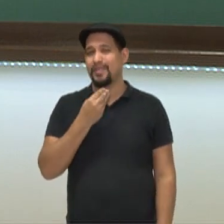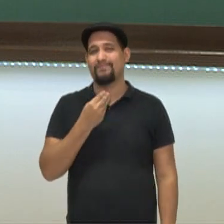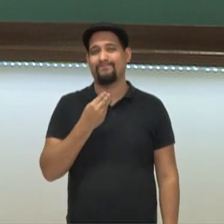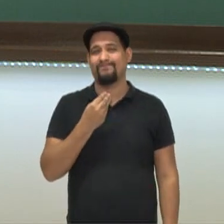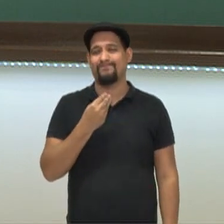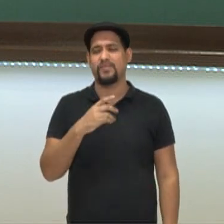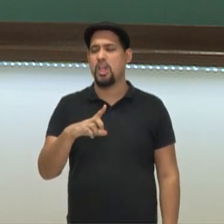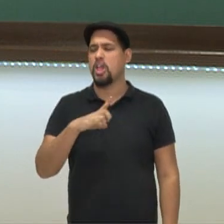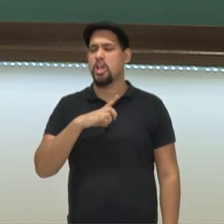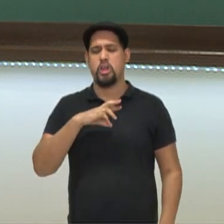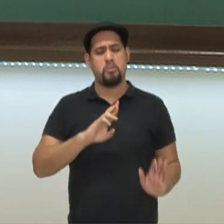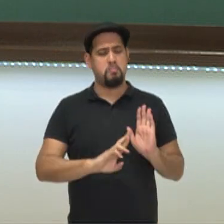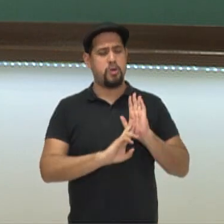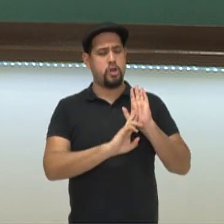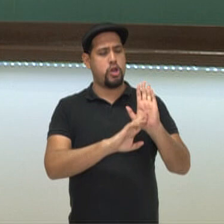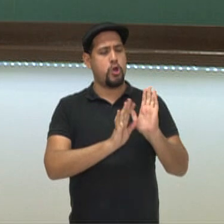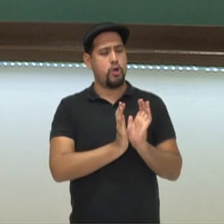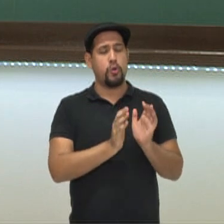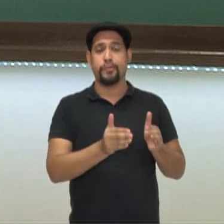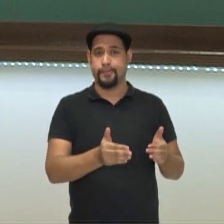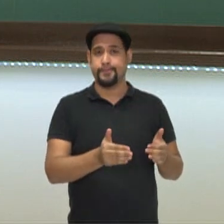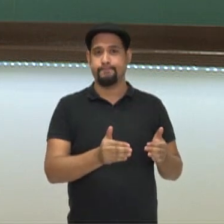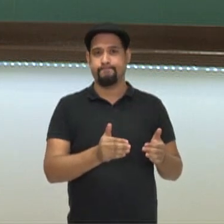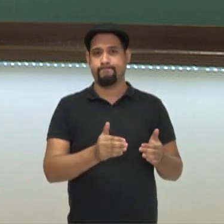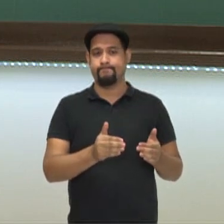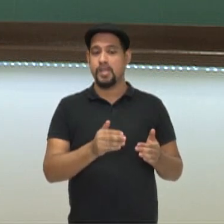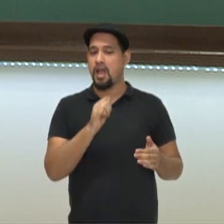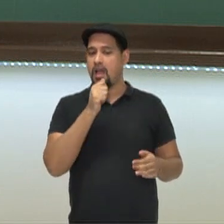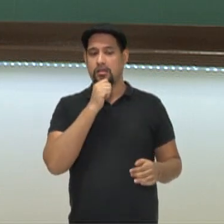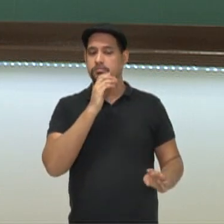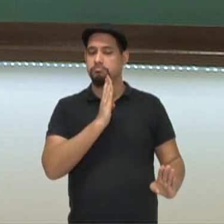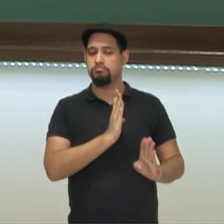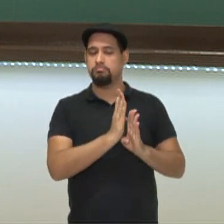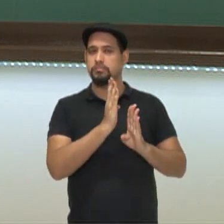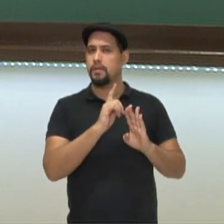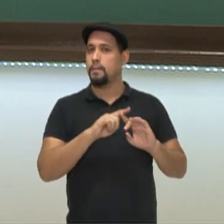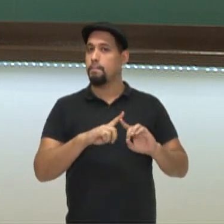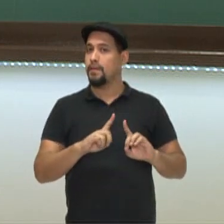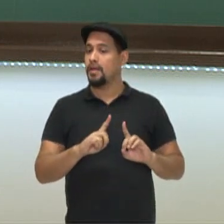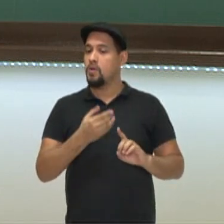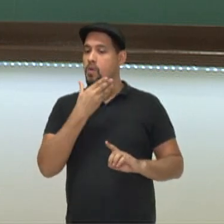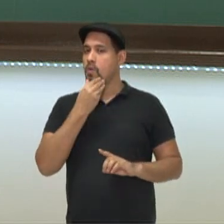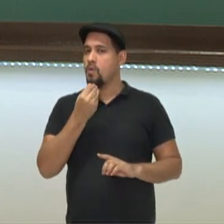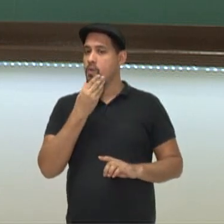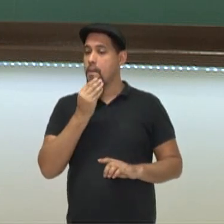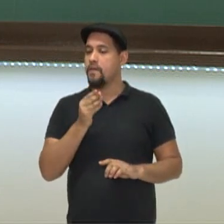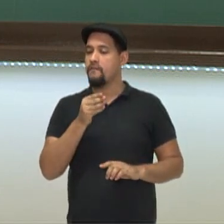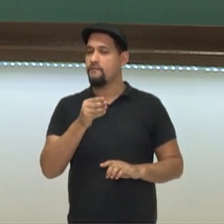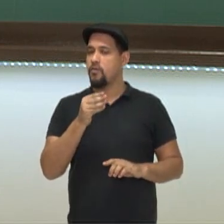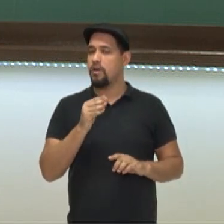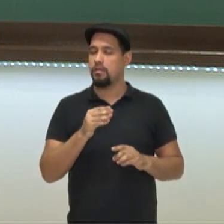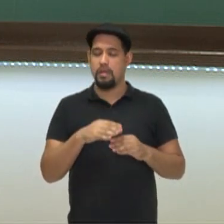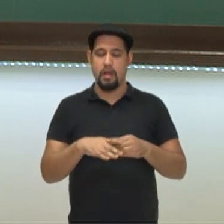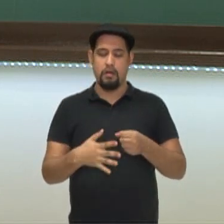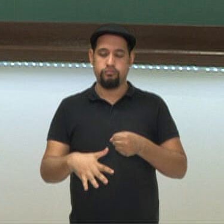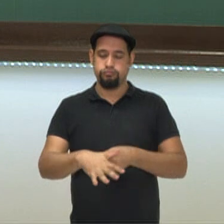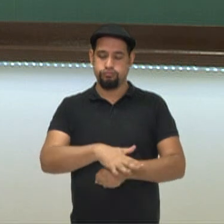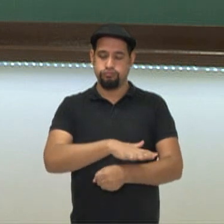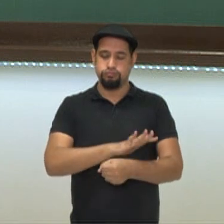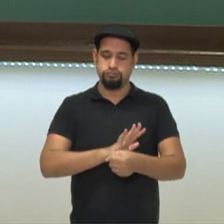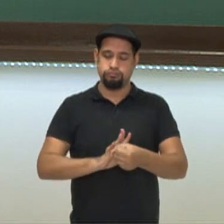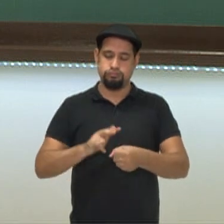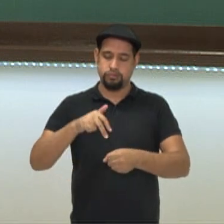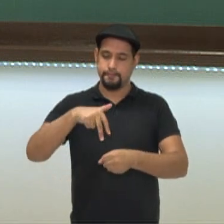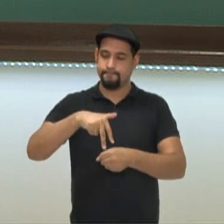Ele estava representando um grupo, tá? Que não foi descoberto. E ele ali entrou na ilha, matou aqueles jovens, matou